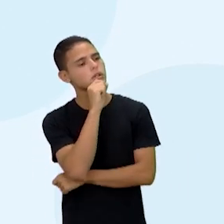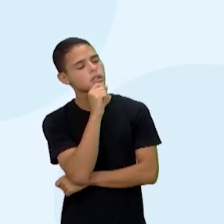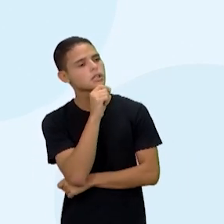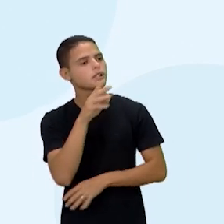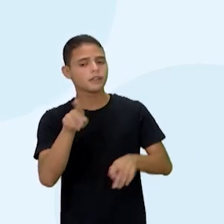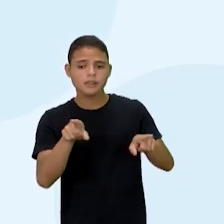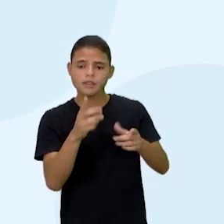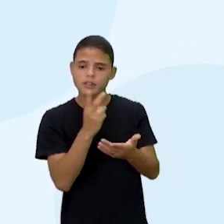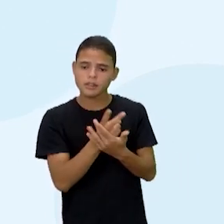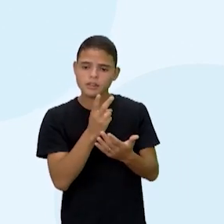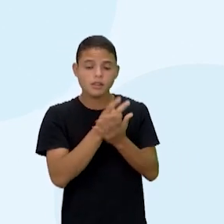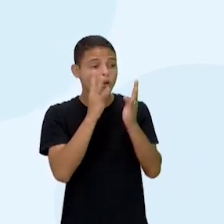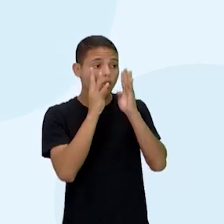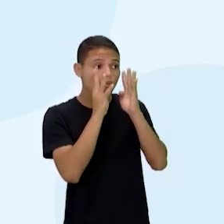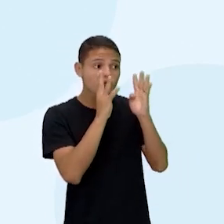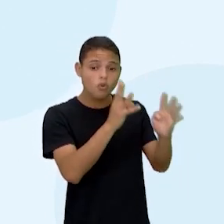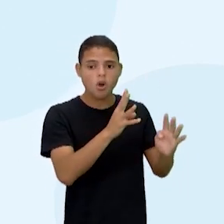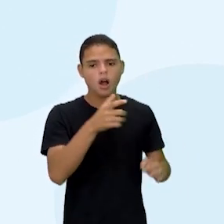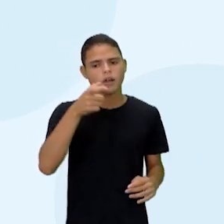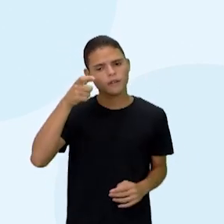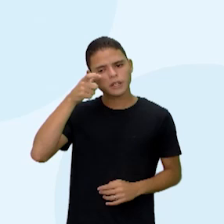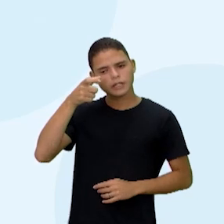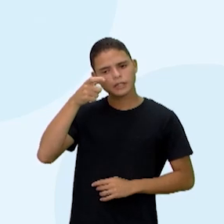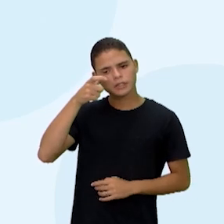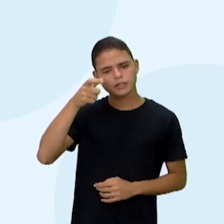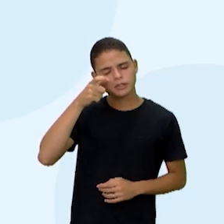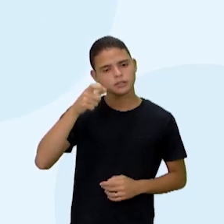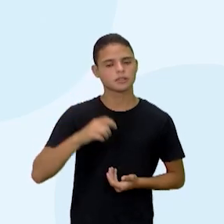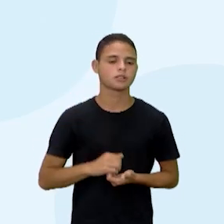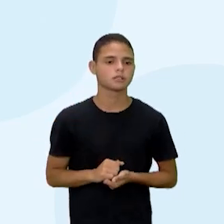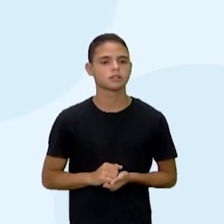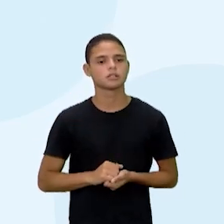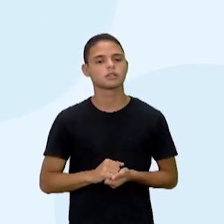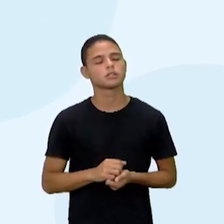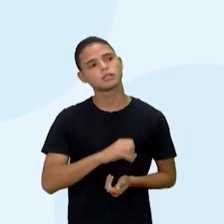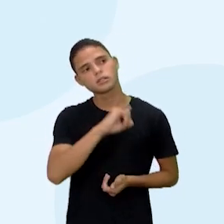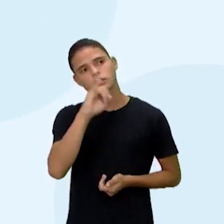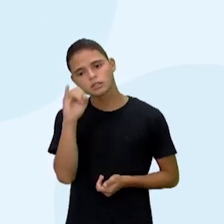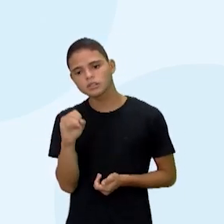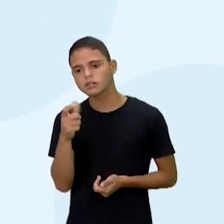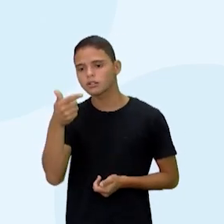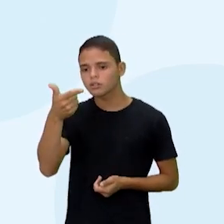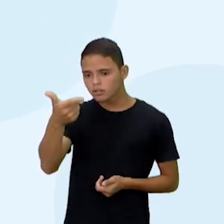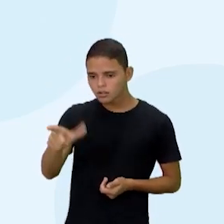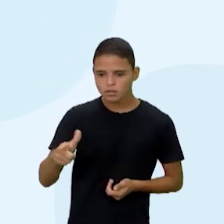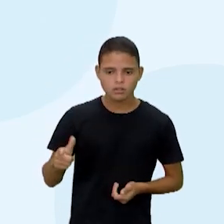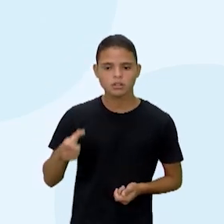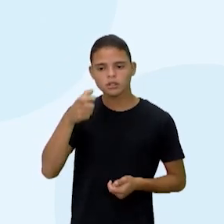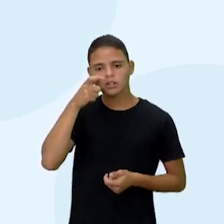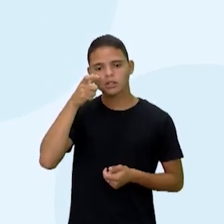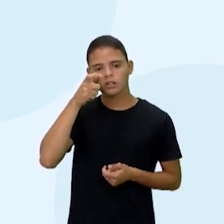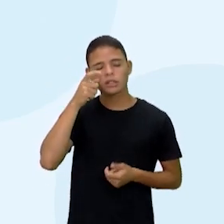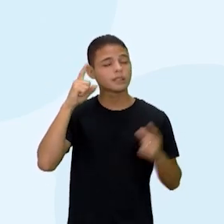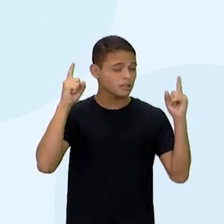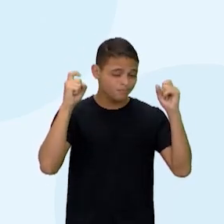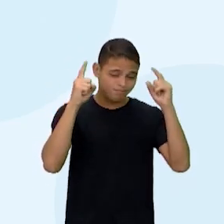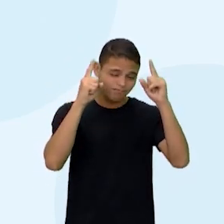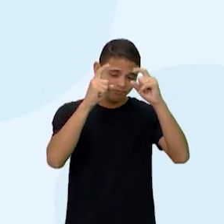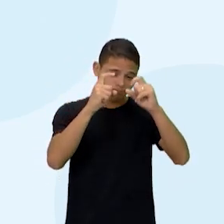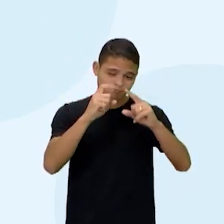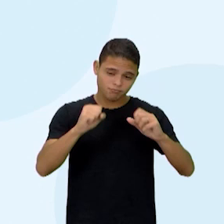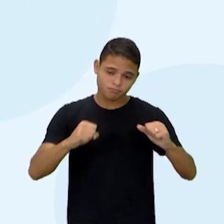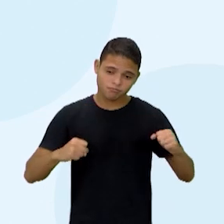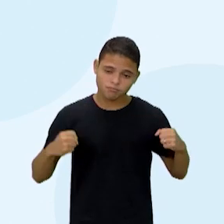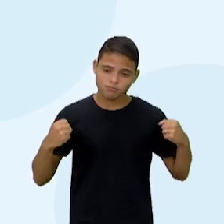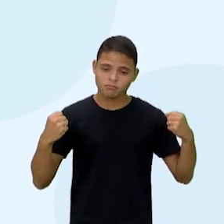foco, né, no interesse. Então, se ele está interessado, ele se concentra. Se ele não está interessado, ele vai ter dificuldade de se engajar na atividade, e às vezes